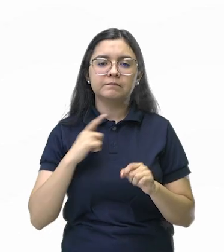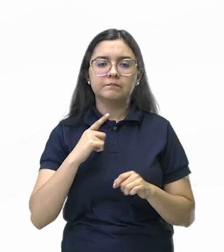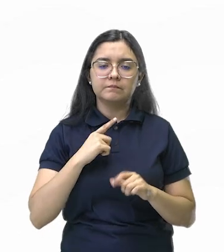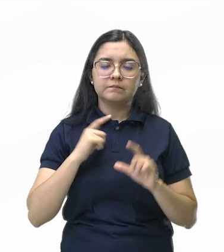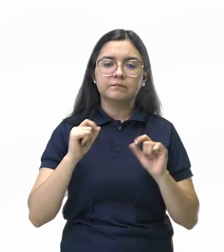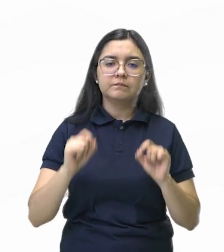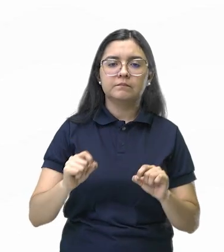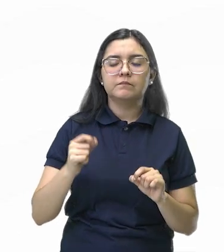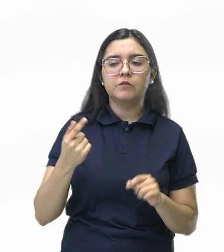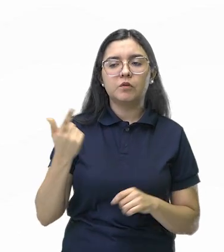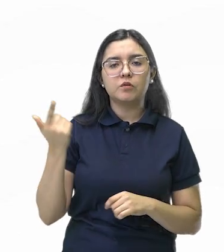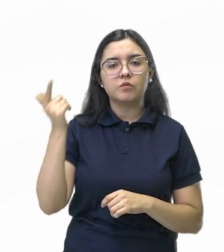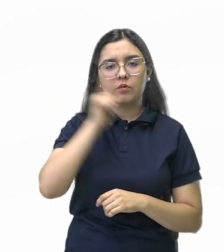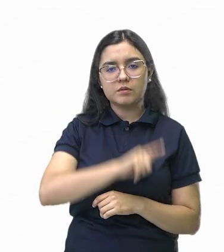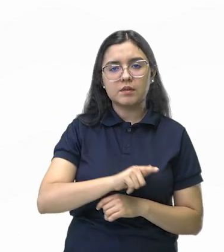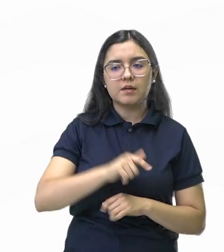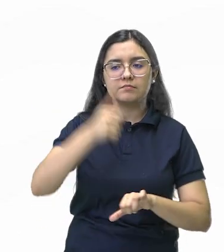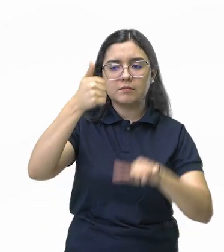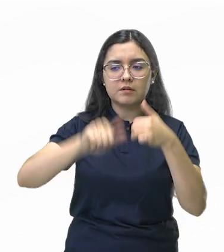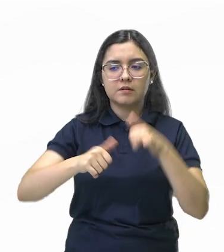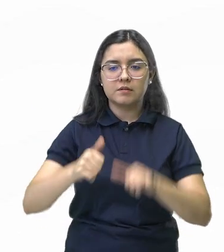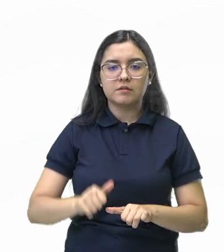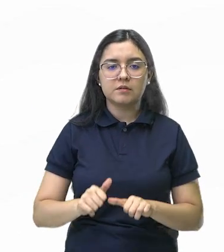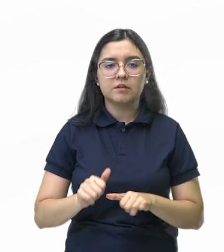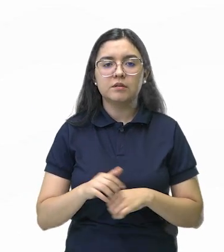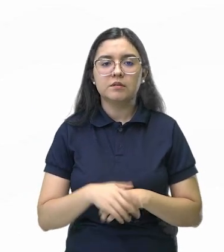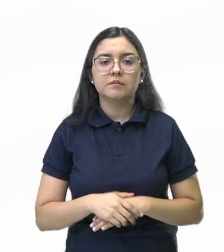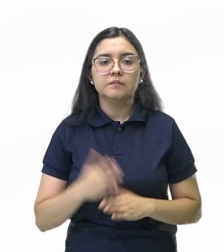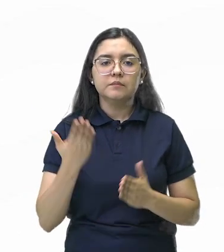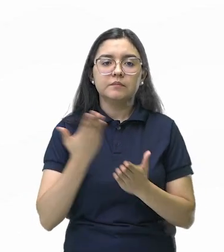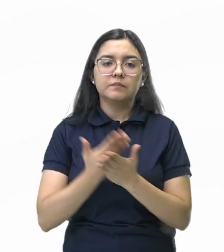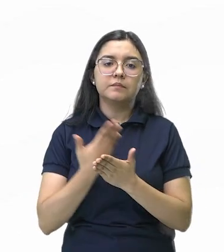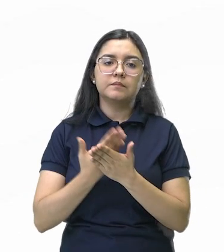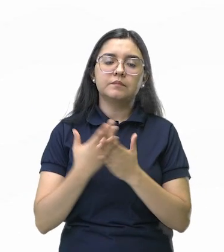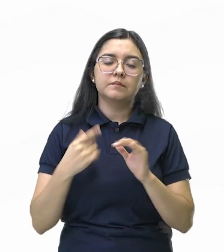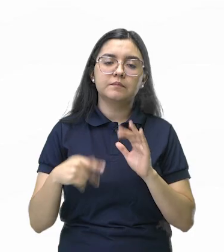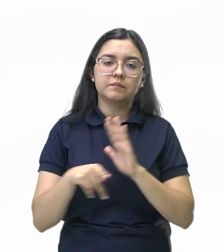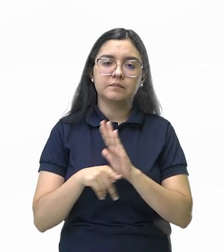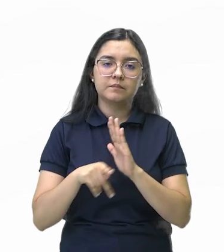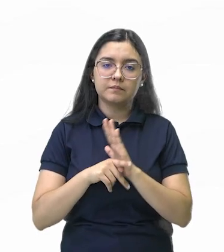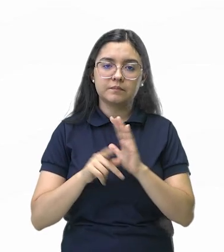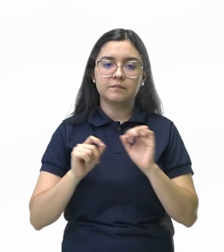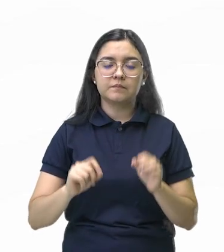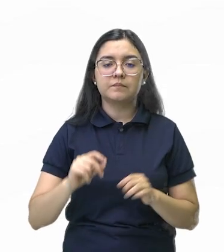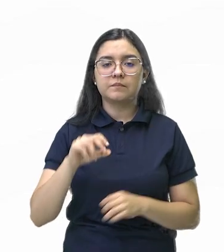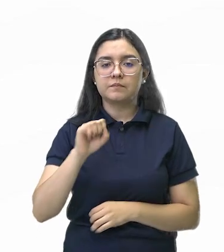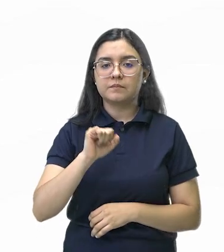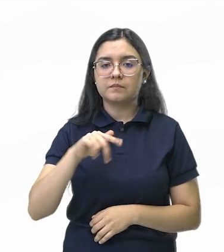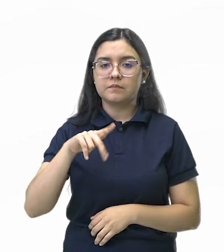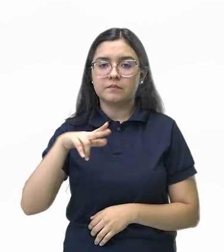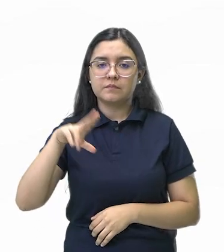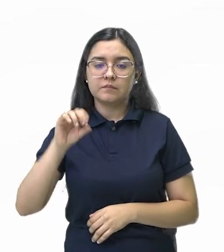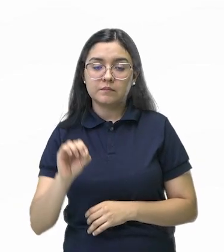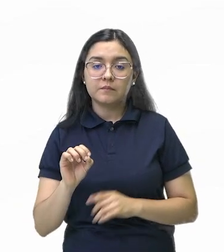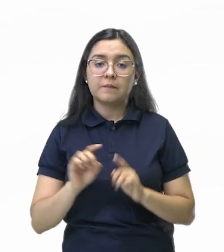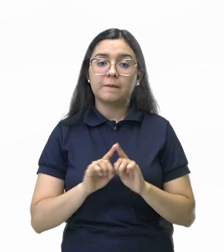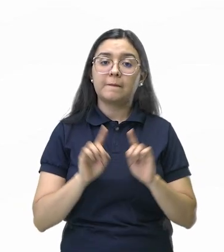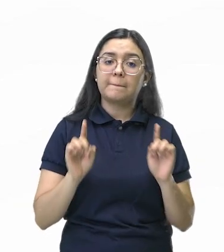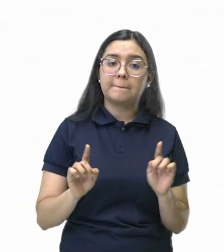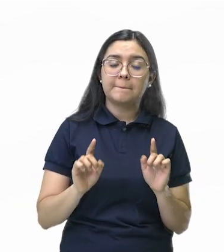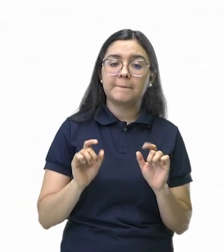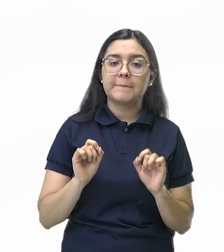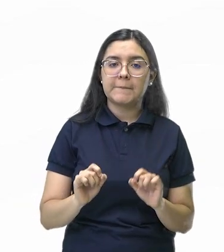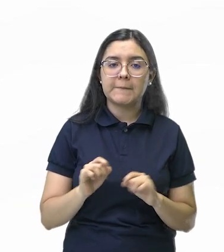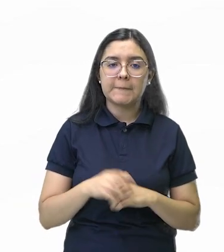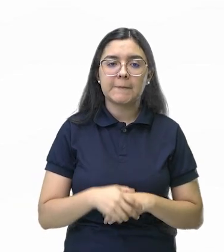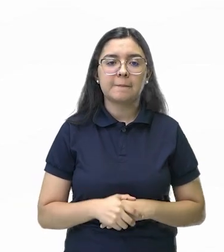nós analisarmos e trazermos para esse estudo dos signos da semiótica, mas isso não